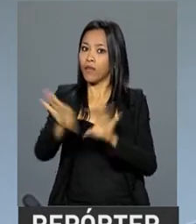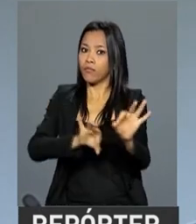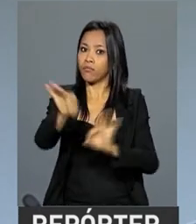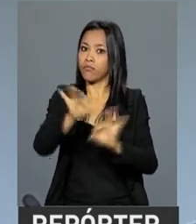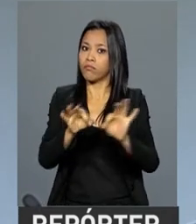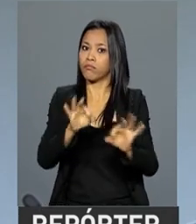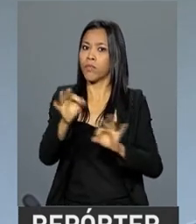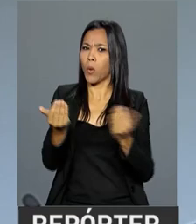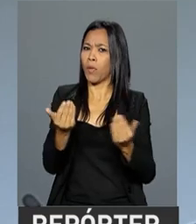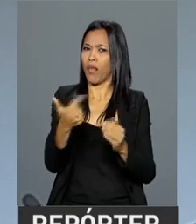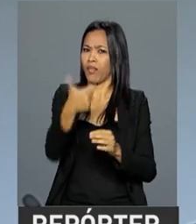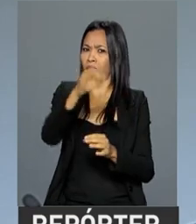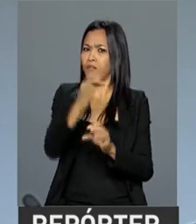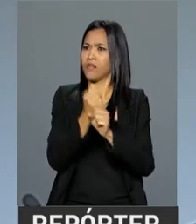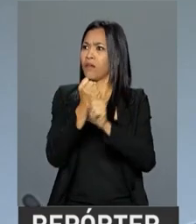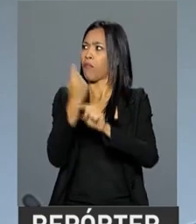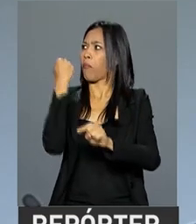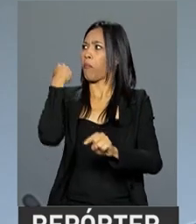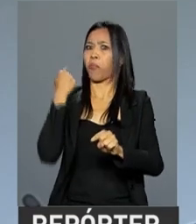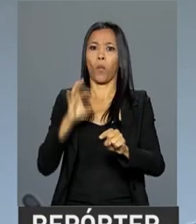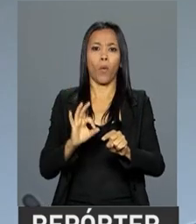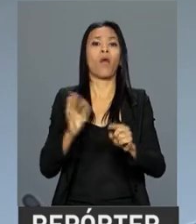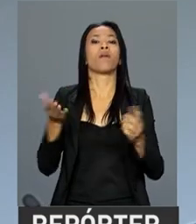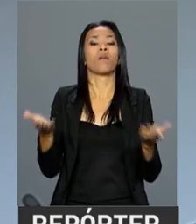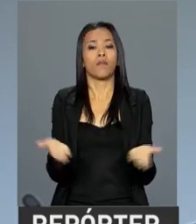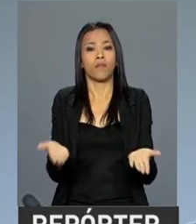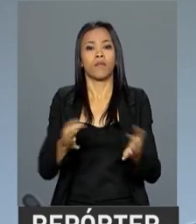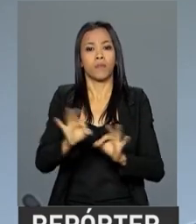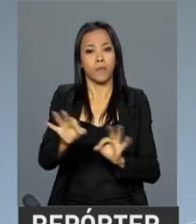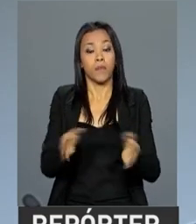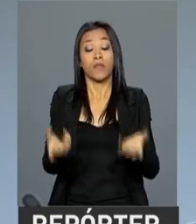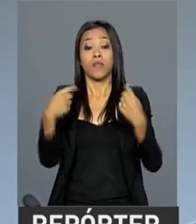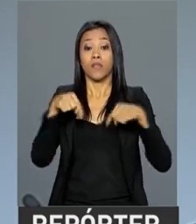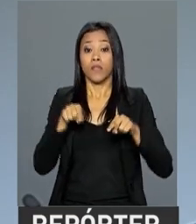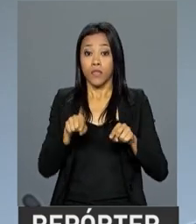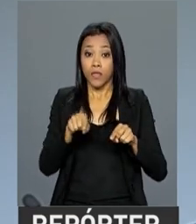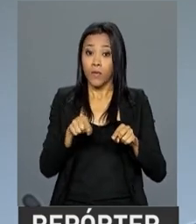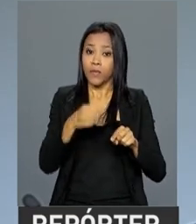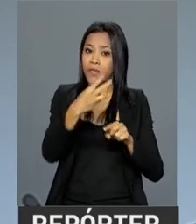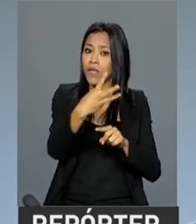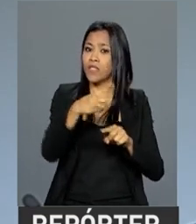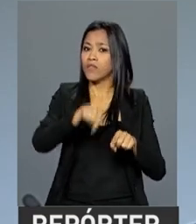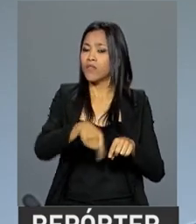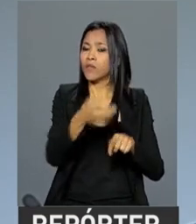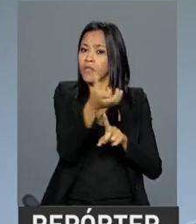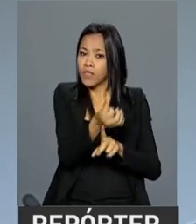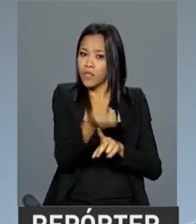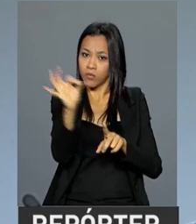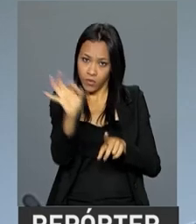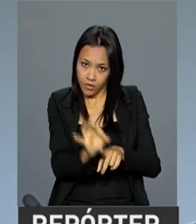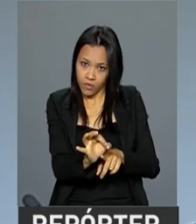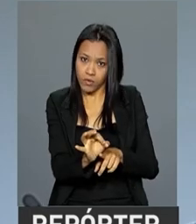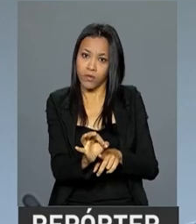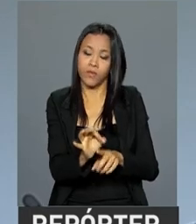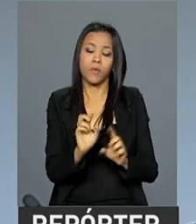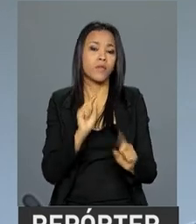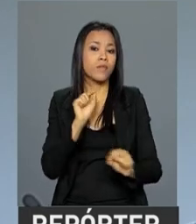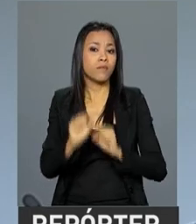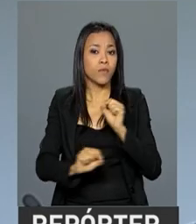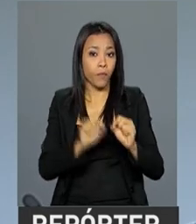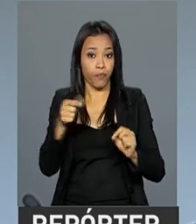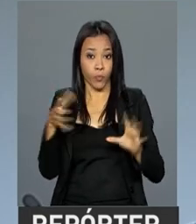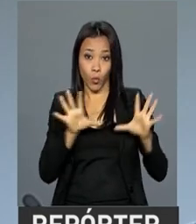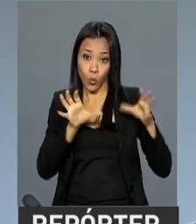Carol. Atualmente, a inflação acumulada dos últimos 12 meses gira na casa de 3,6%. O